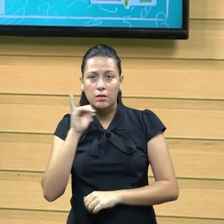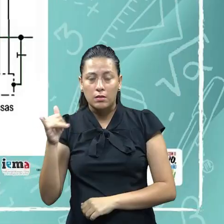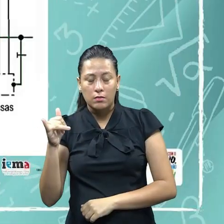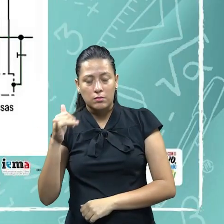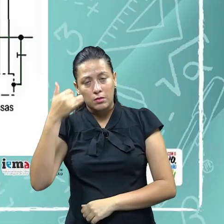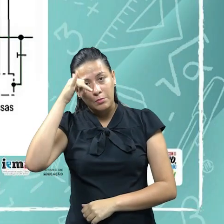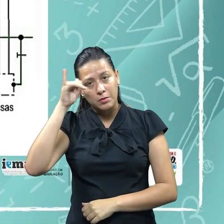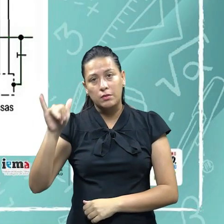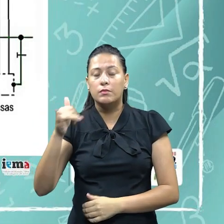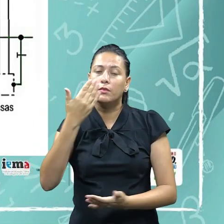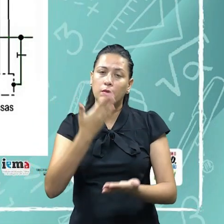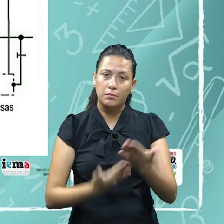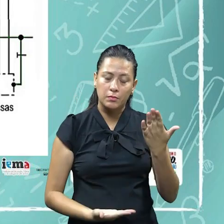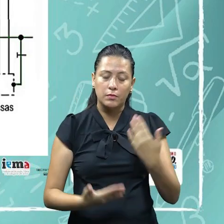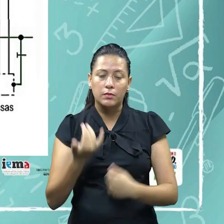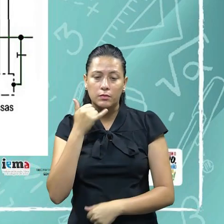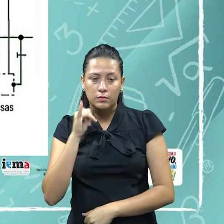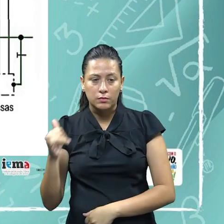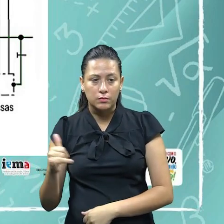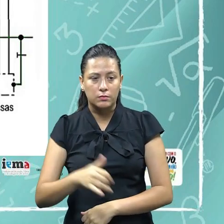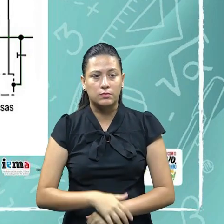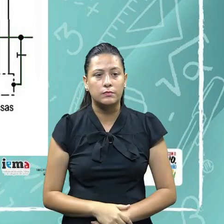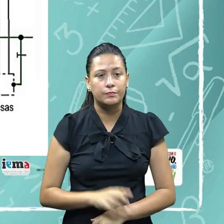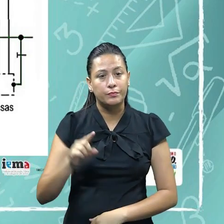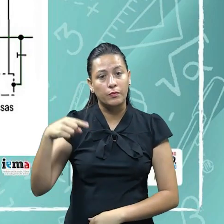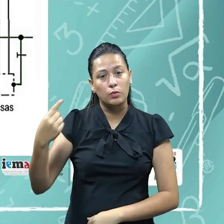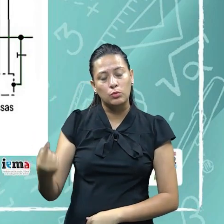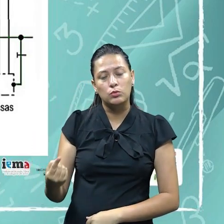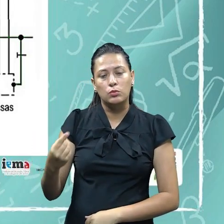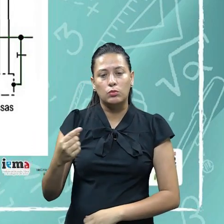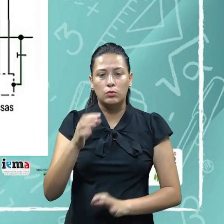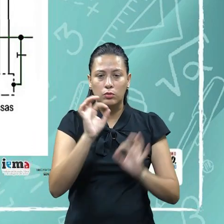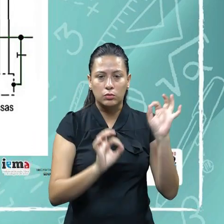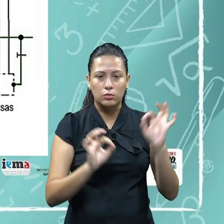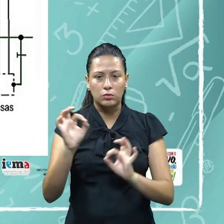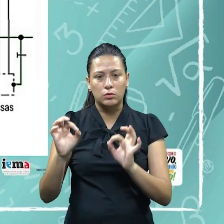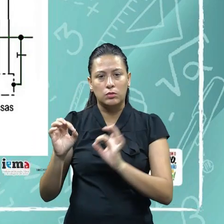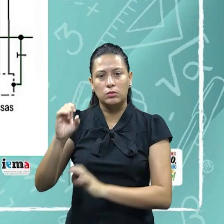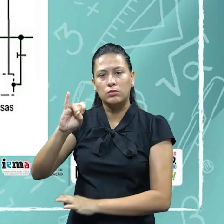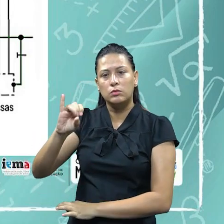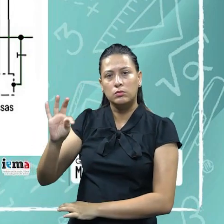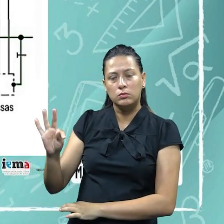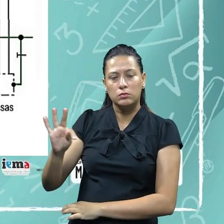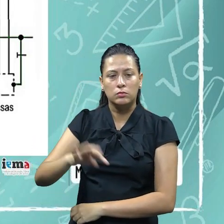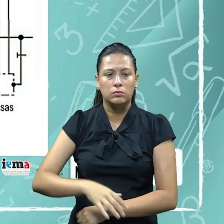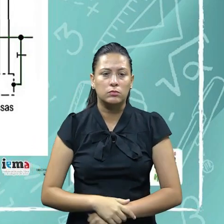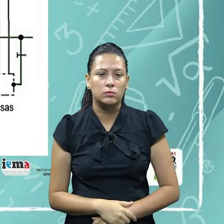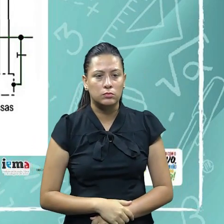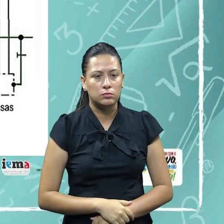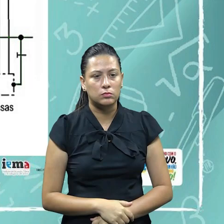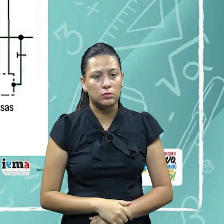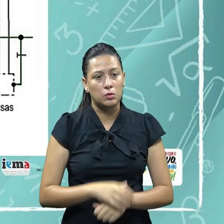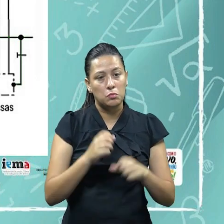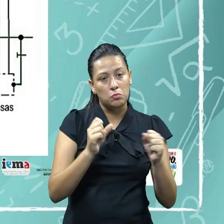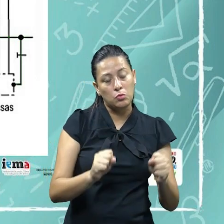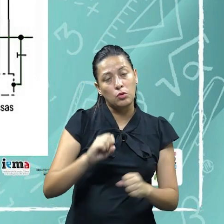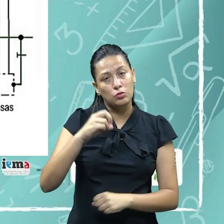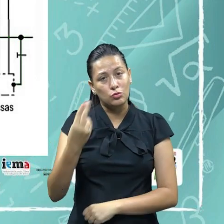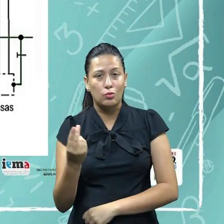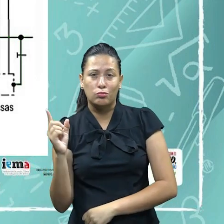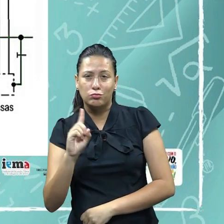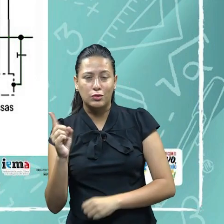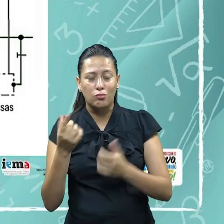queda. Os outros esquemas de aterramento IT, tá? Nós temos um neutro, pode ser ou não